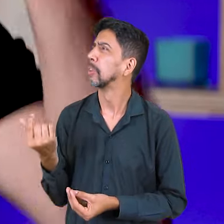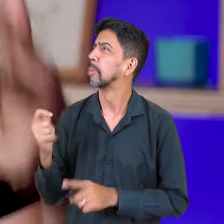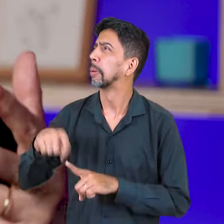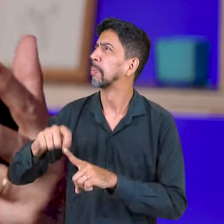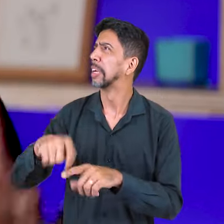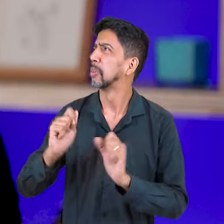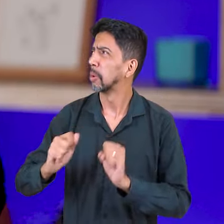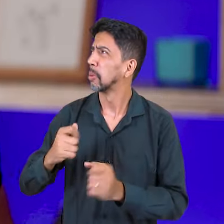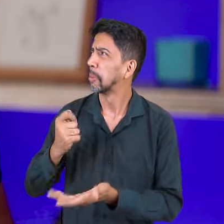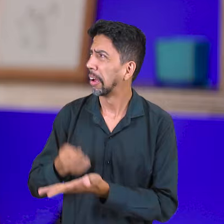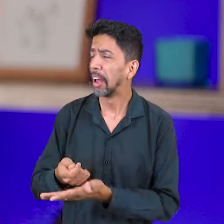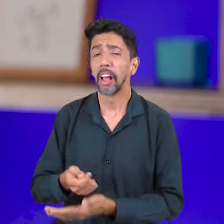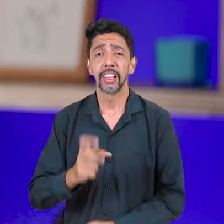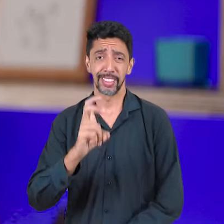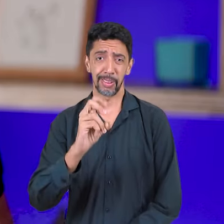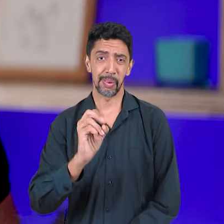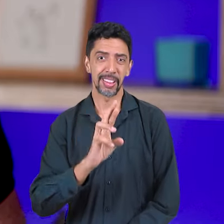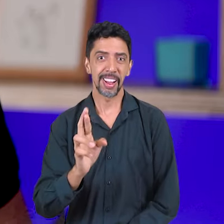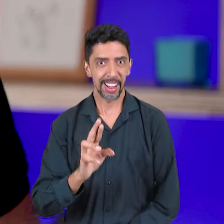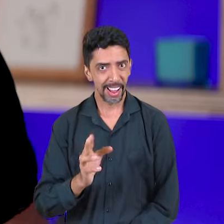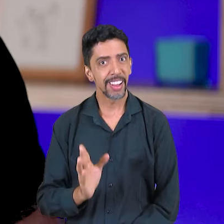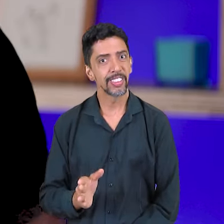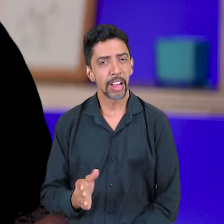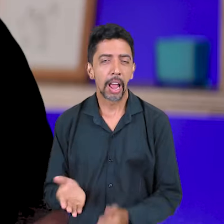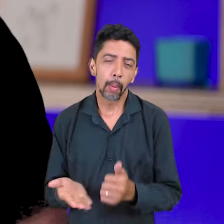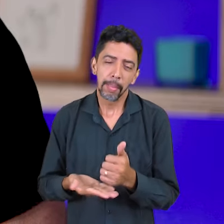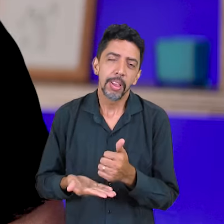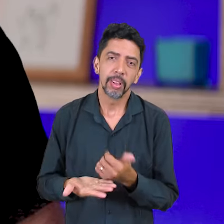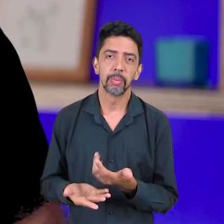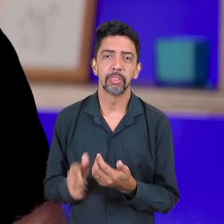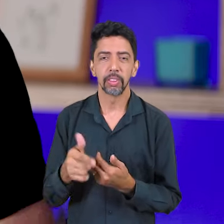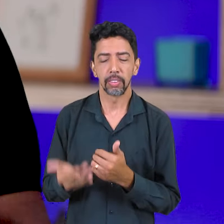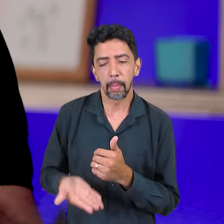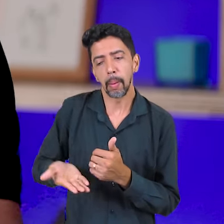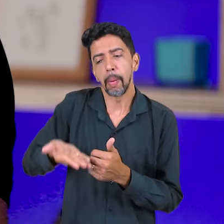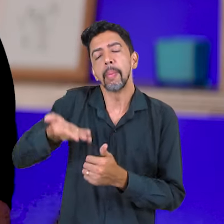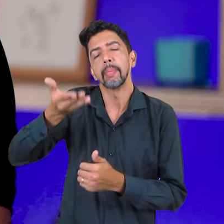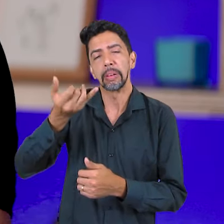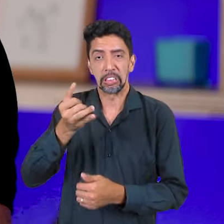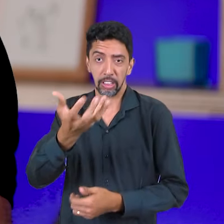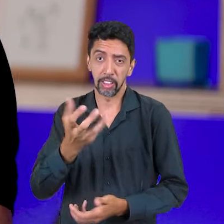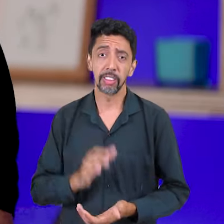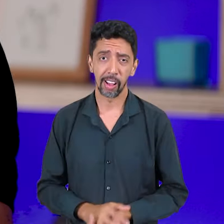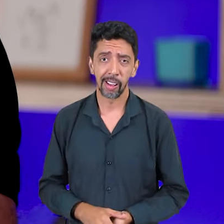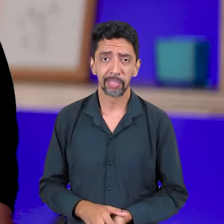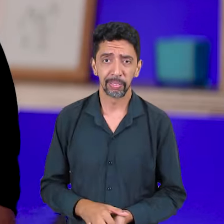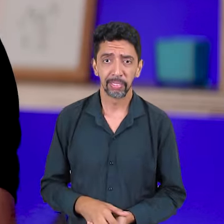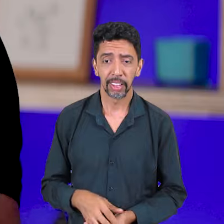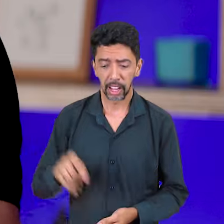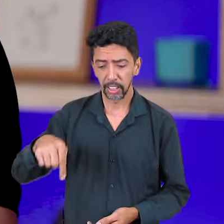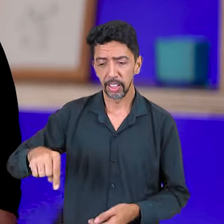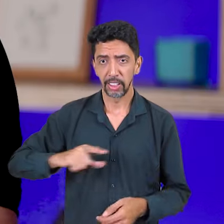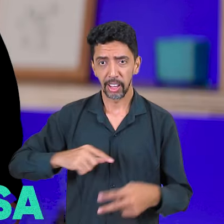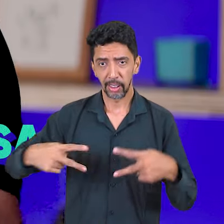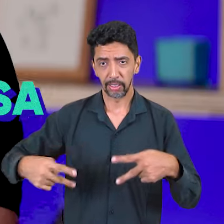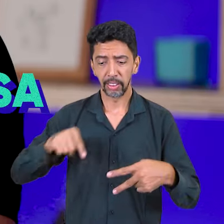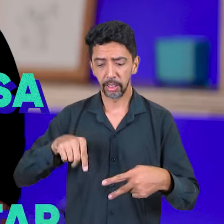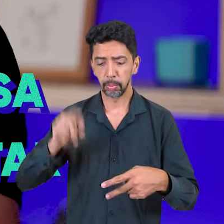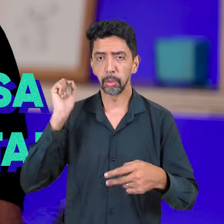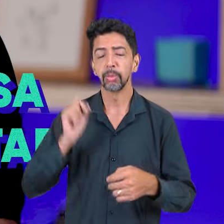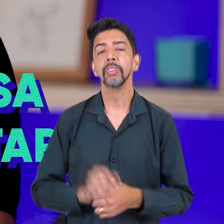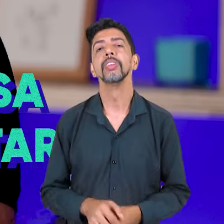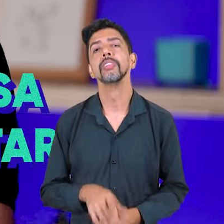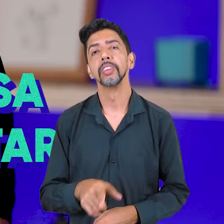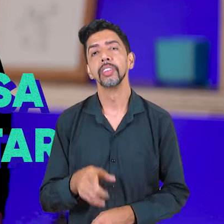Reinaldo eu posso e tem uma coisa legal vou deixar o link da bef pré e lá você vai descobrir qual valor que